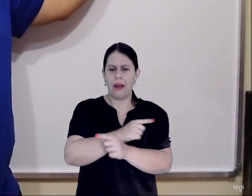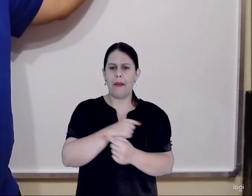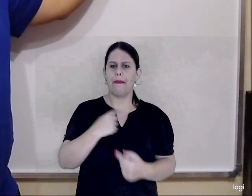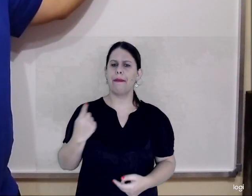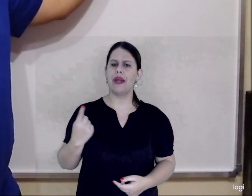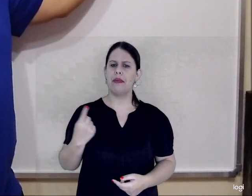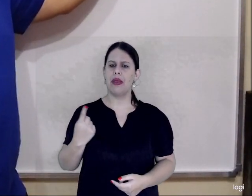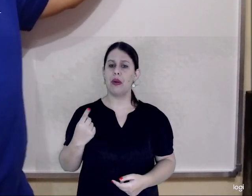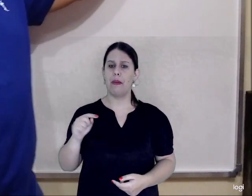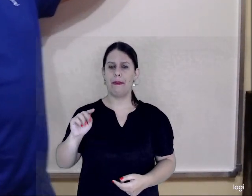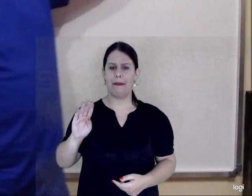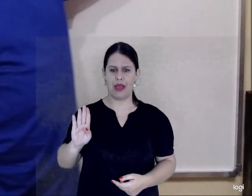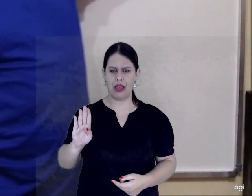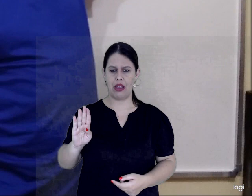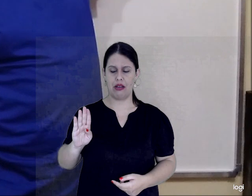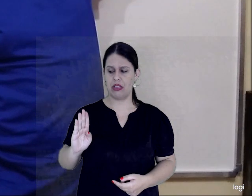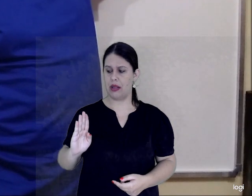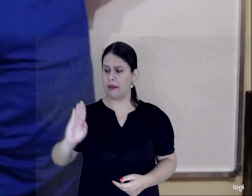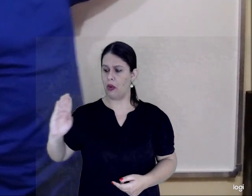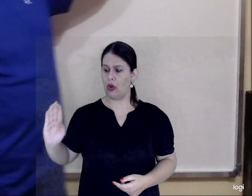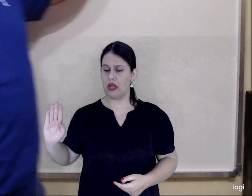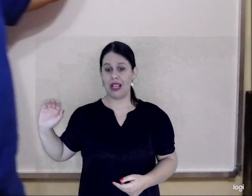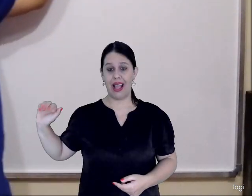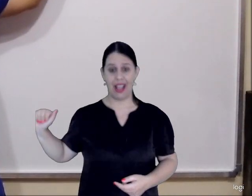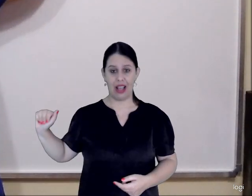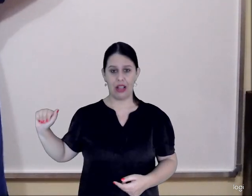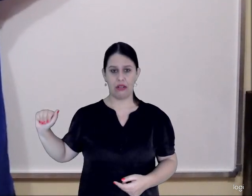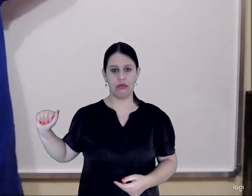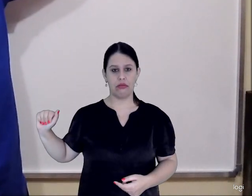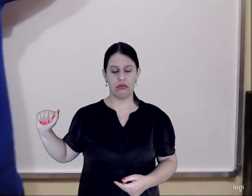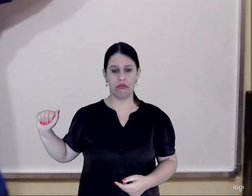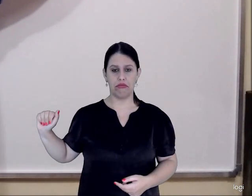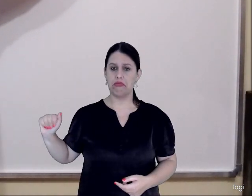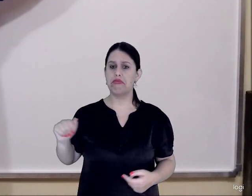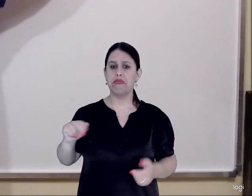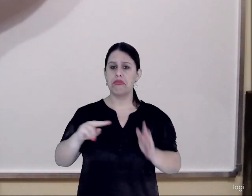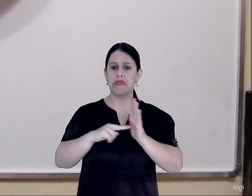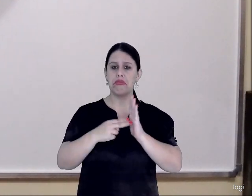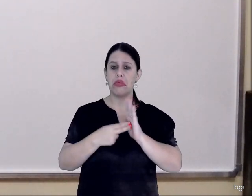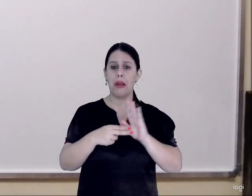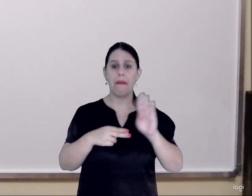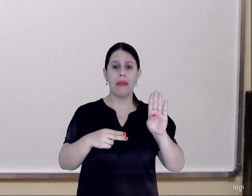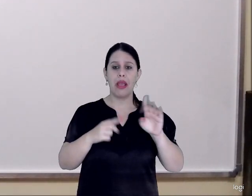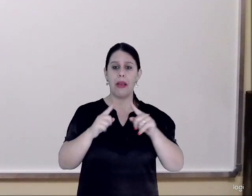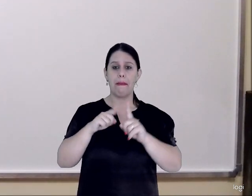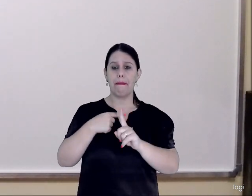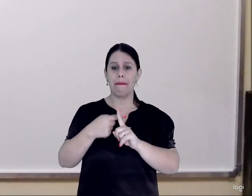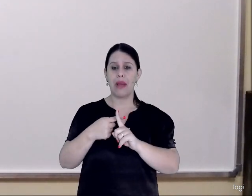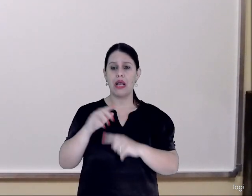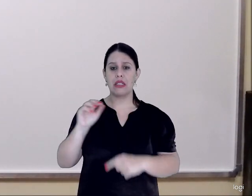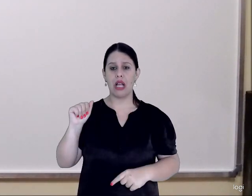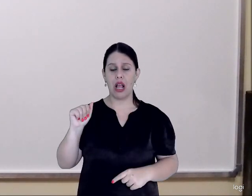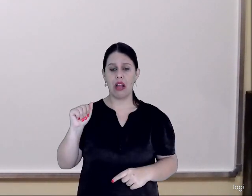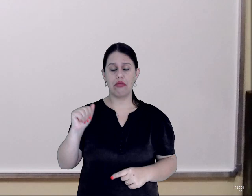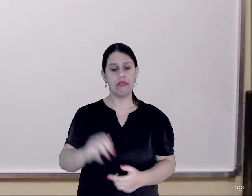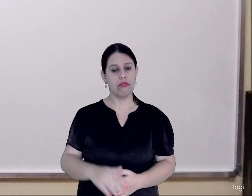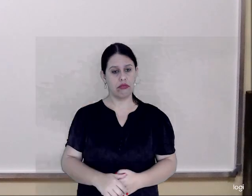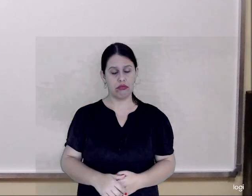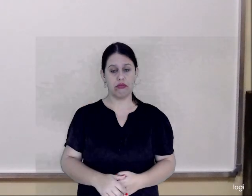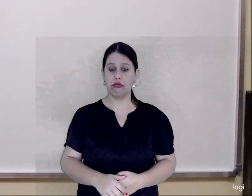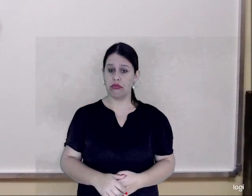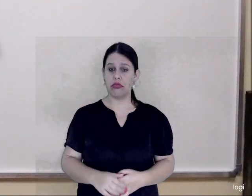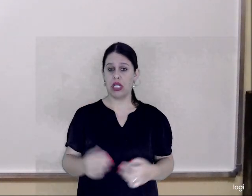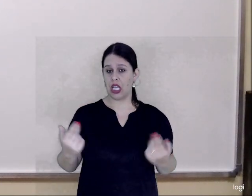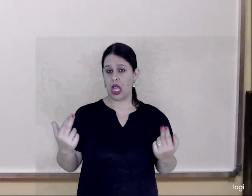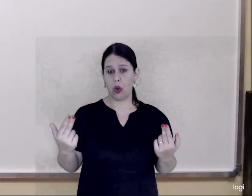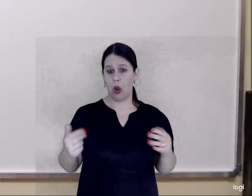B e em seguida o vetor A, eu vou ter o vetor B mais A, que é igualzinho ao vetor A